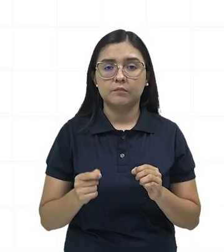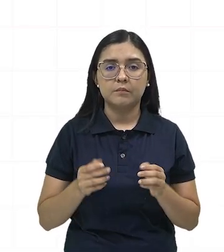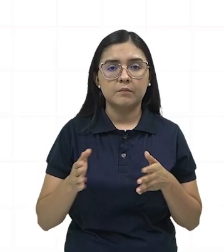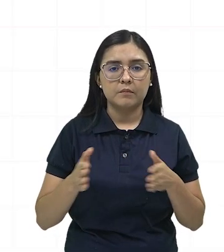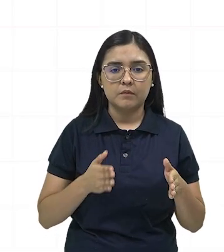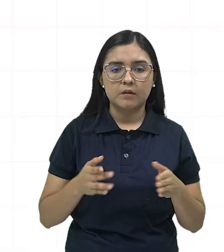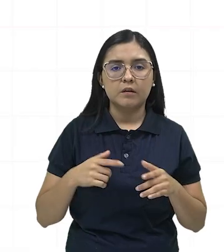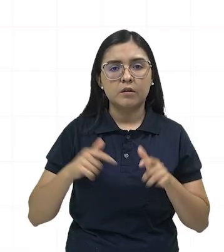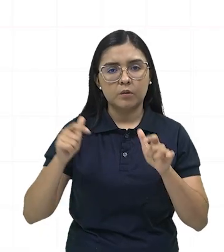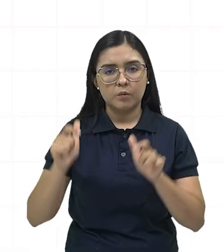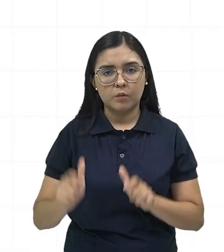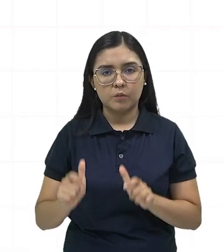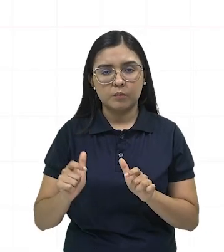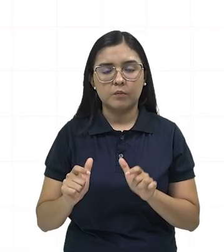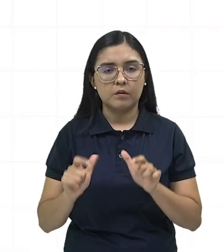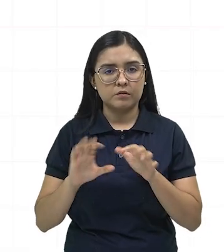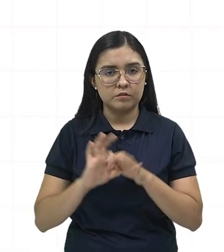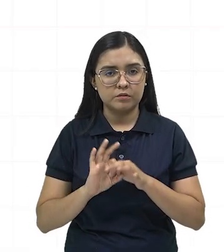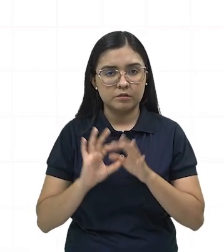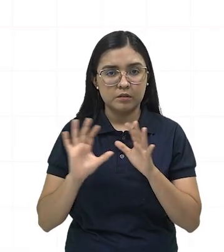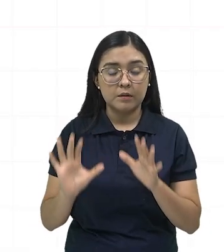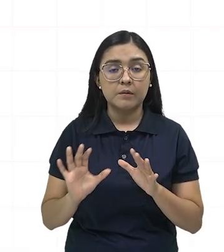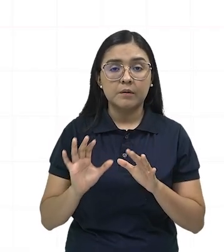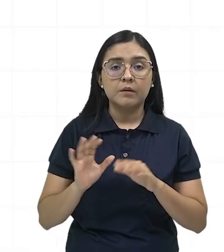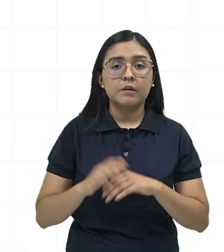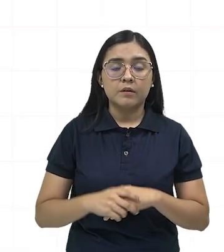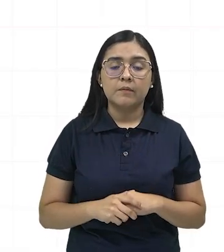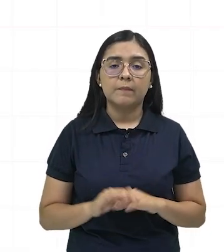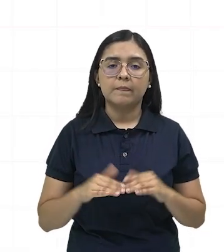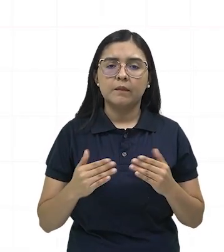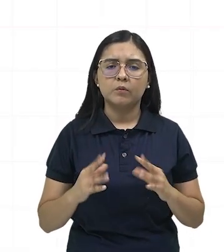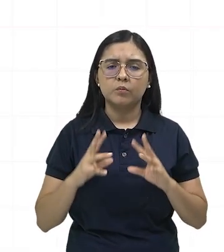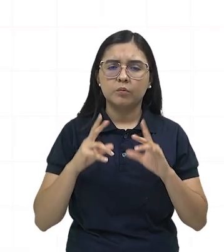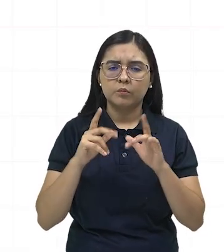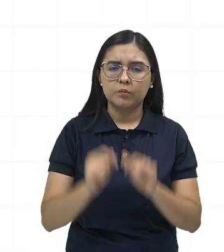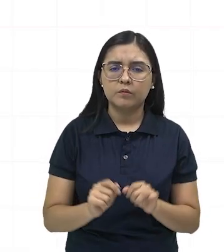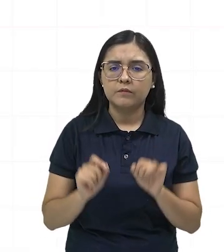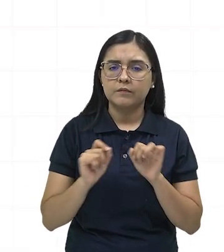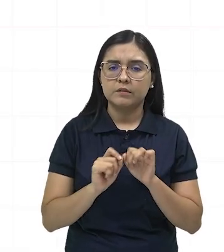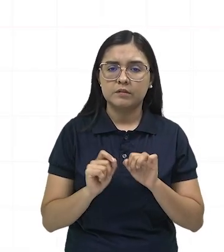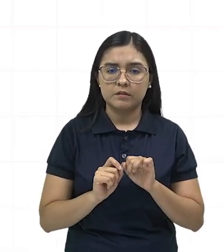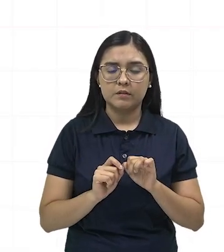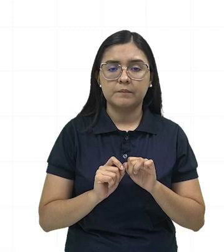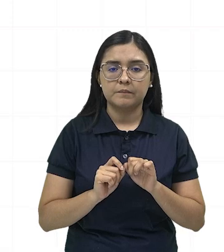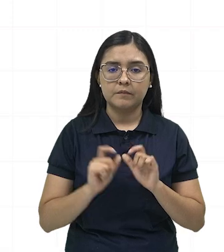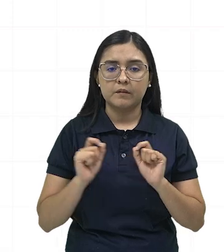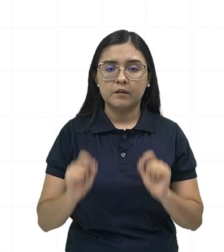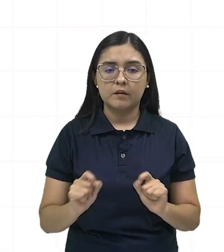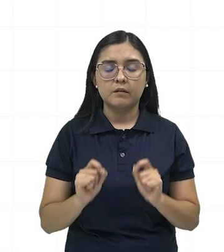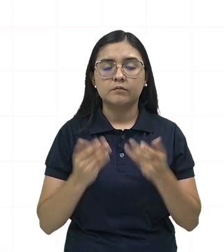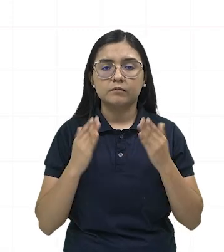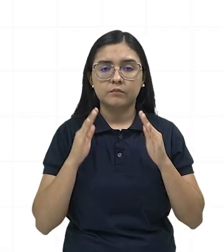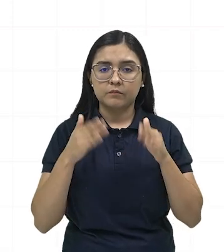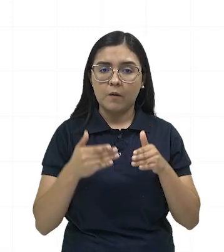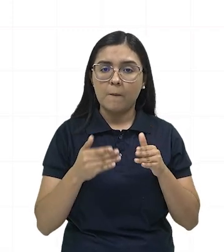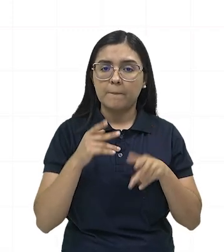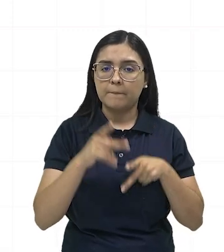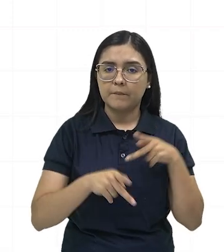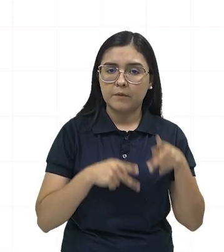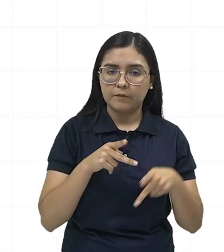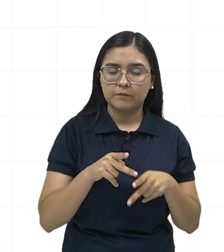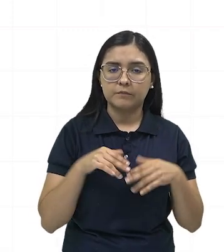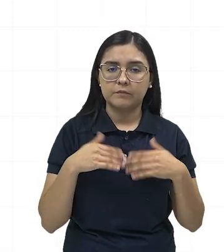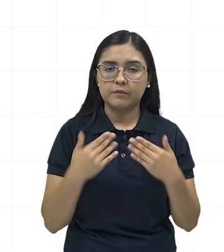aquele local se torna independente, tudo que será feito para o povo, tá?